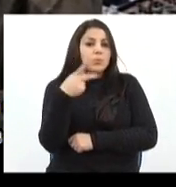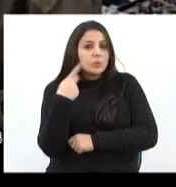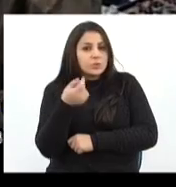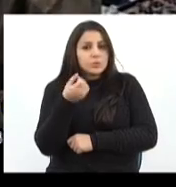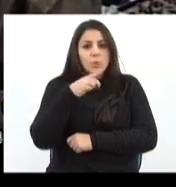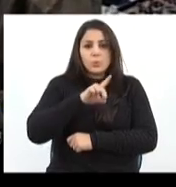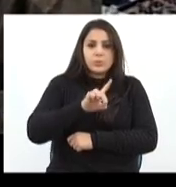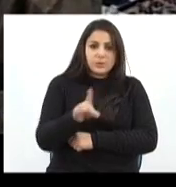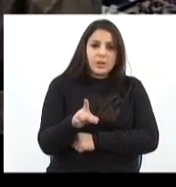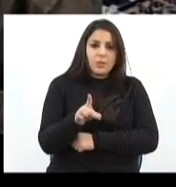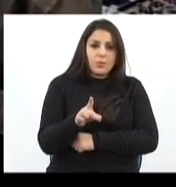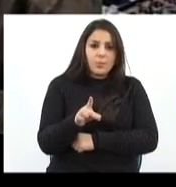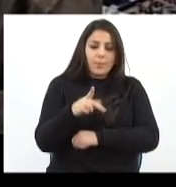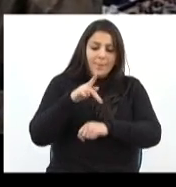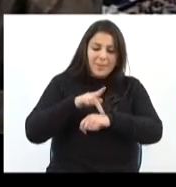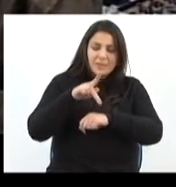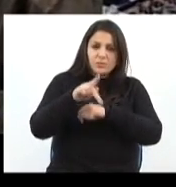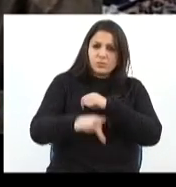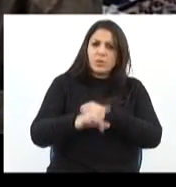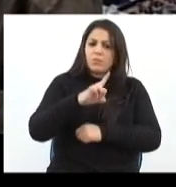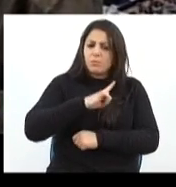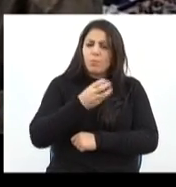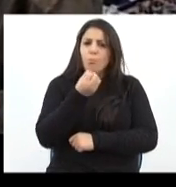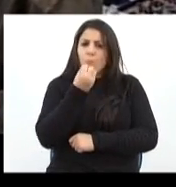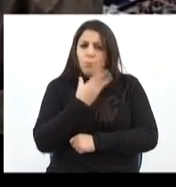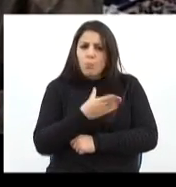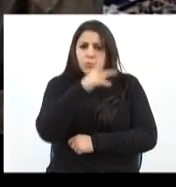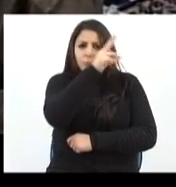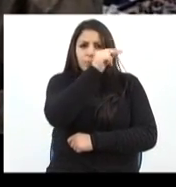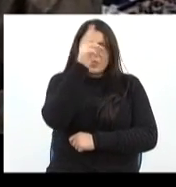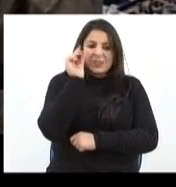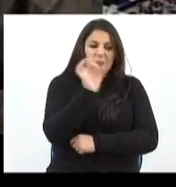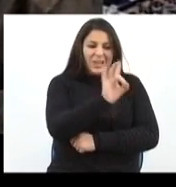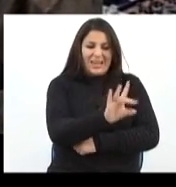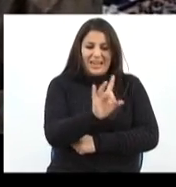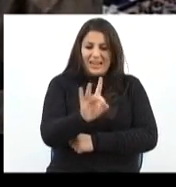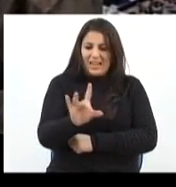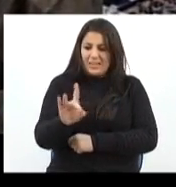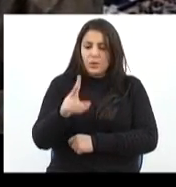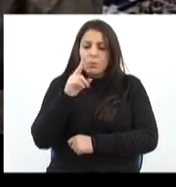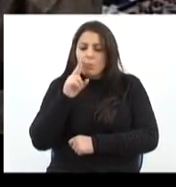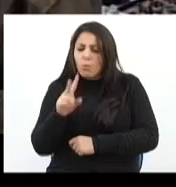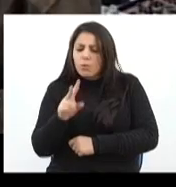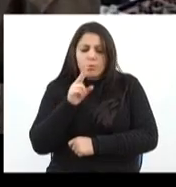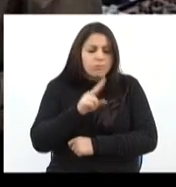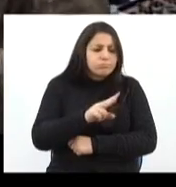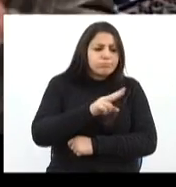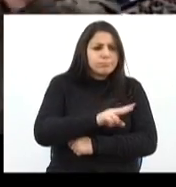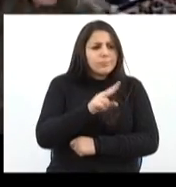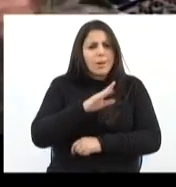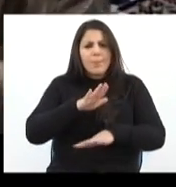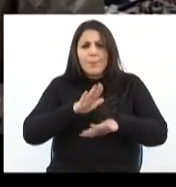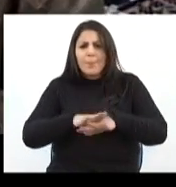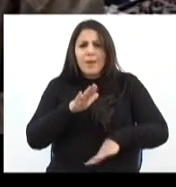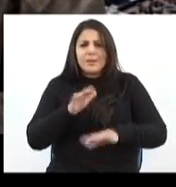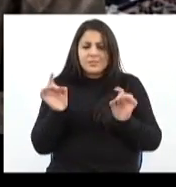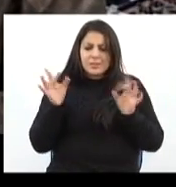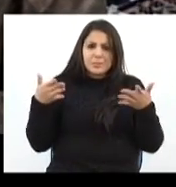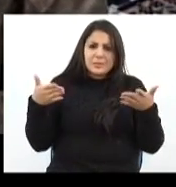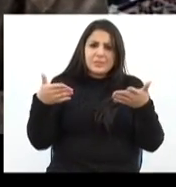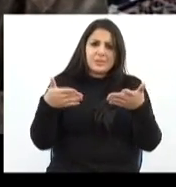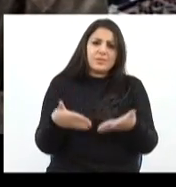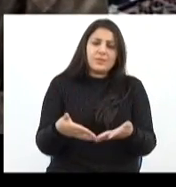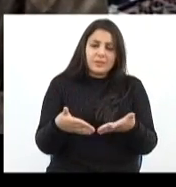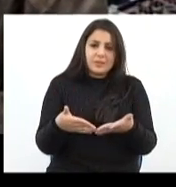Fundo foi bem servida de prefeitos nas últimas gestões. Cada um olhando um pouco mais para um lado, um pouco mais para o outro